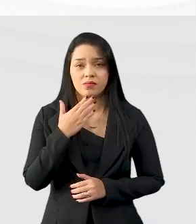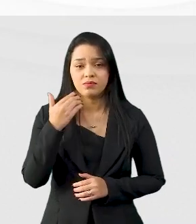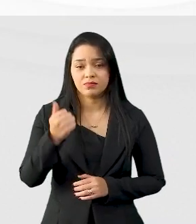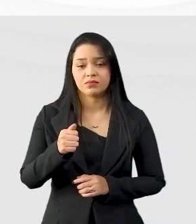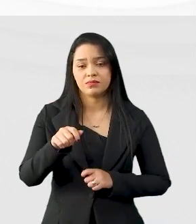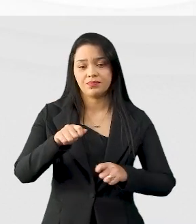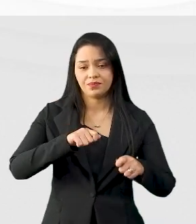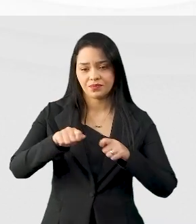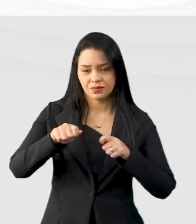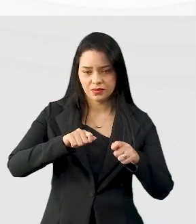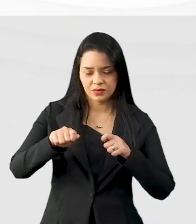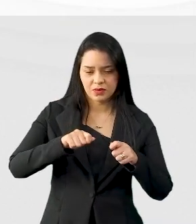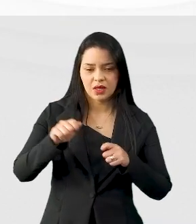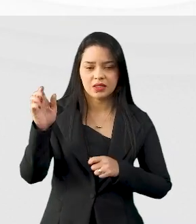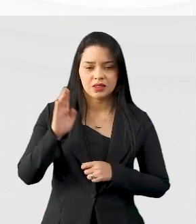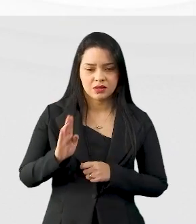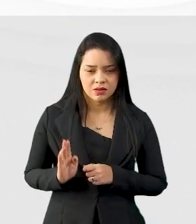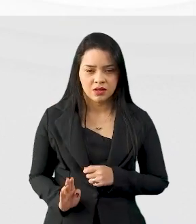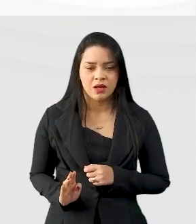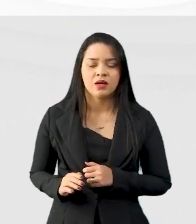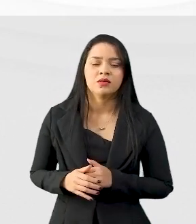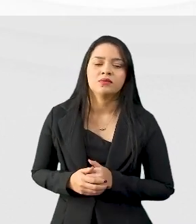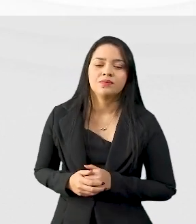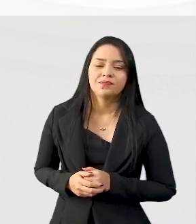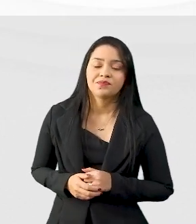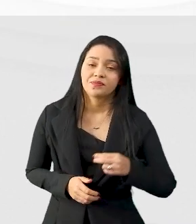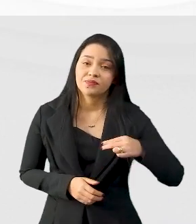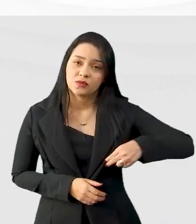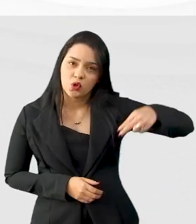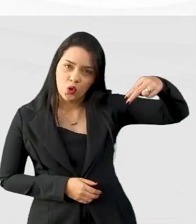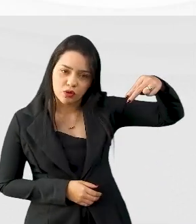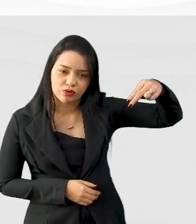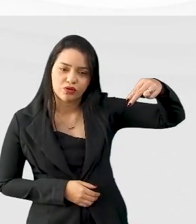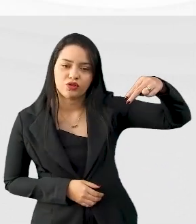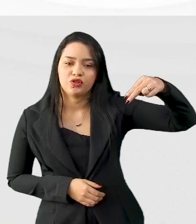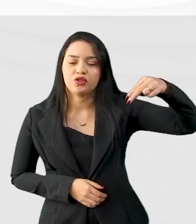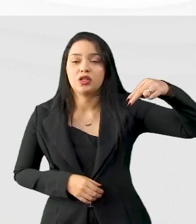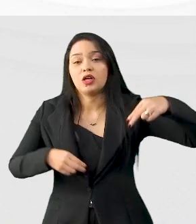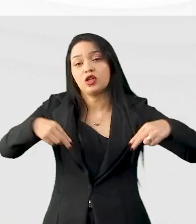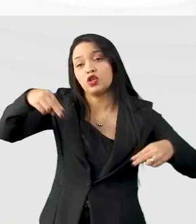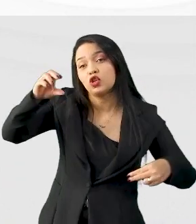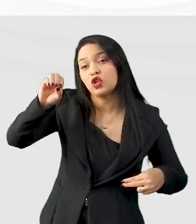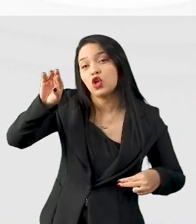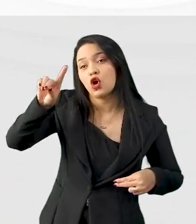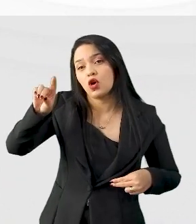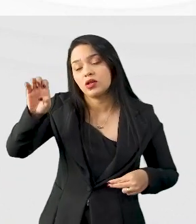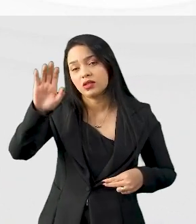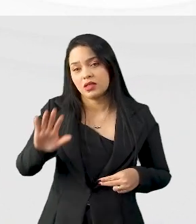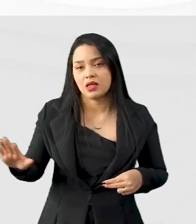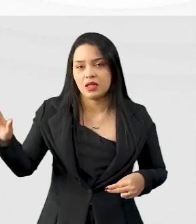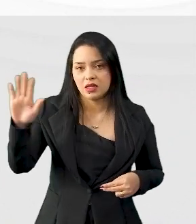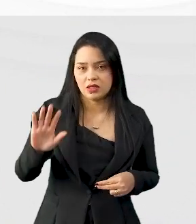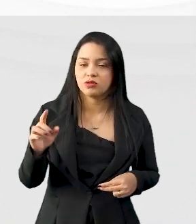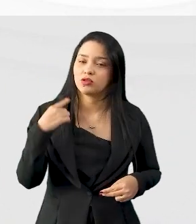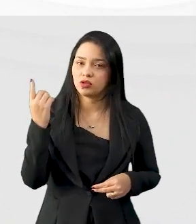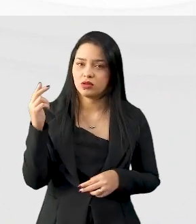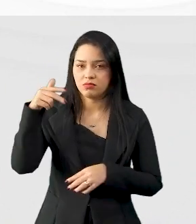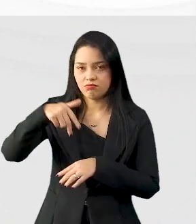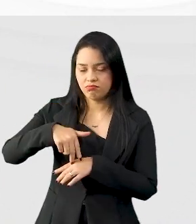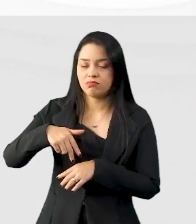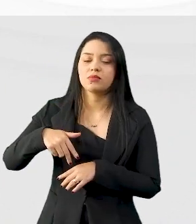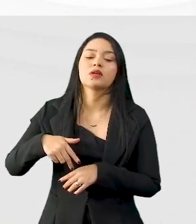de administrar o território nacional. E é dividido em norte, nordeste, que é o estado, a região que nós estamos aqui